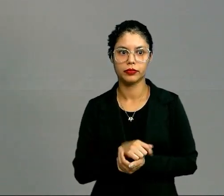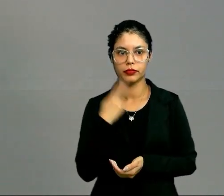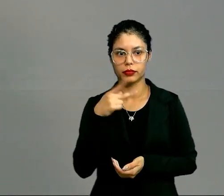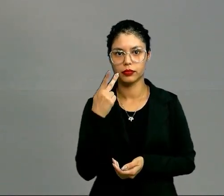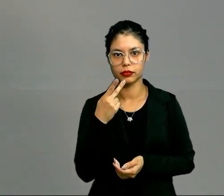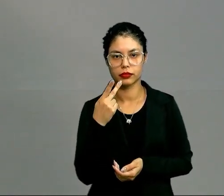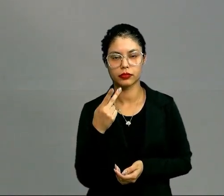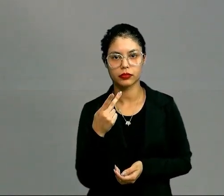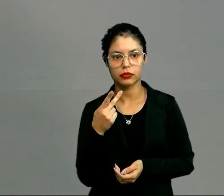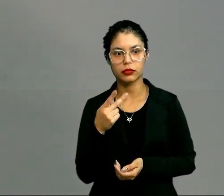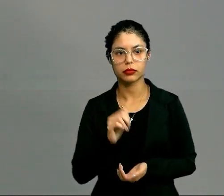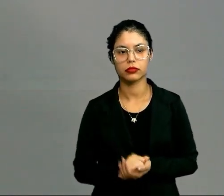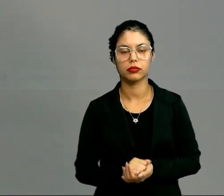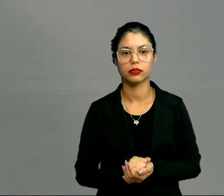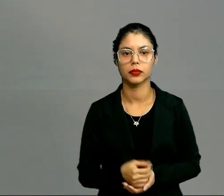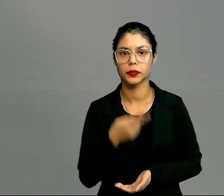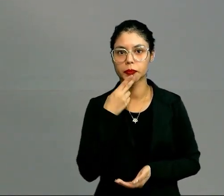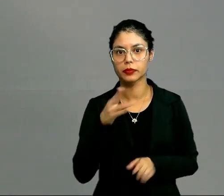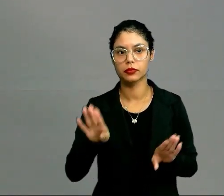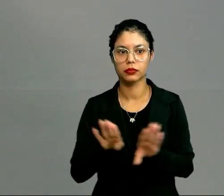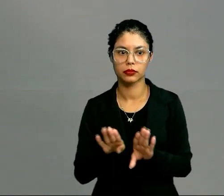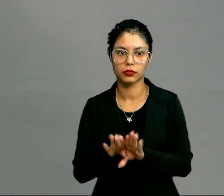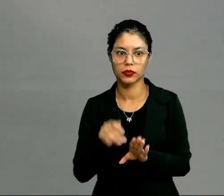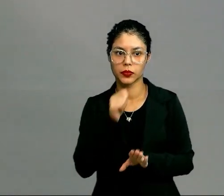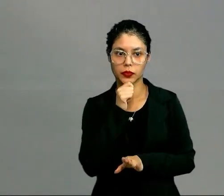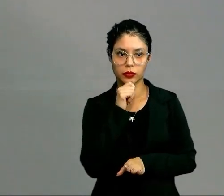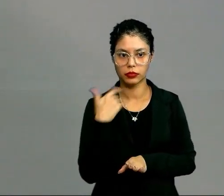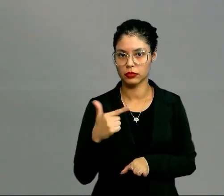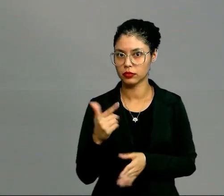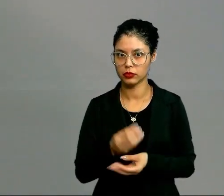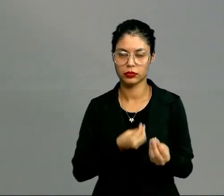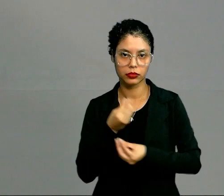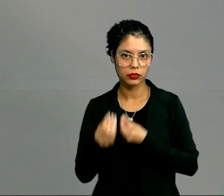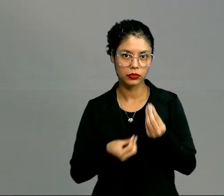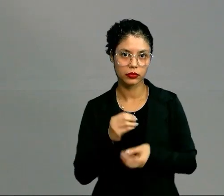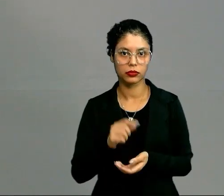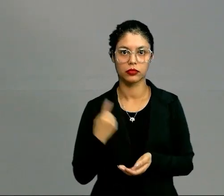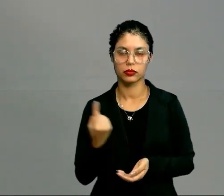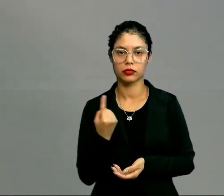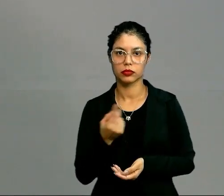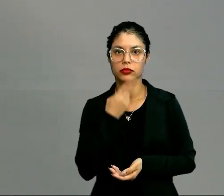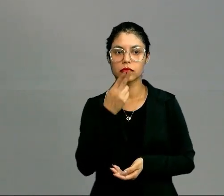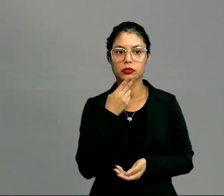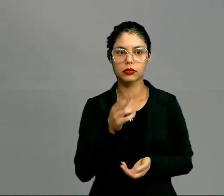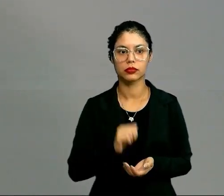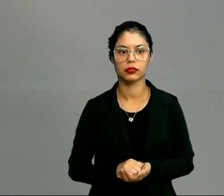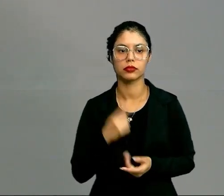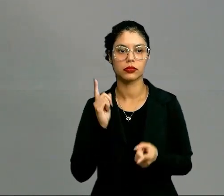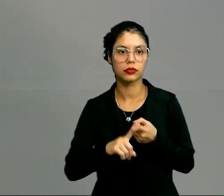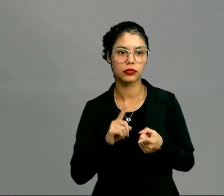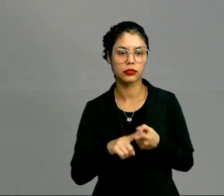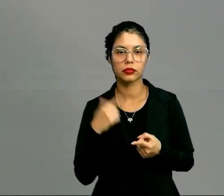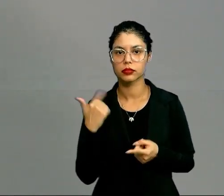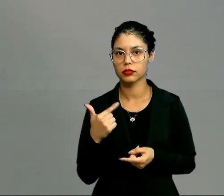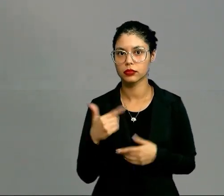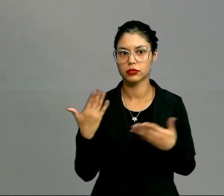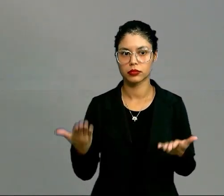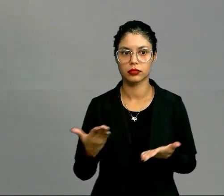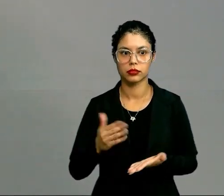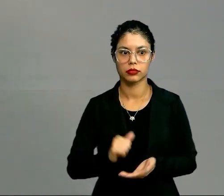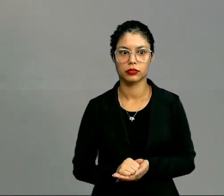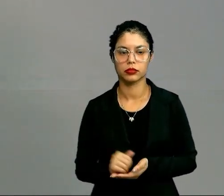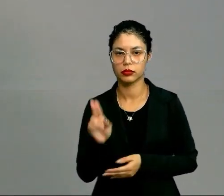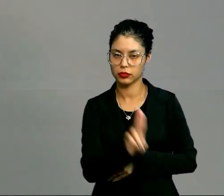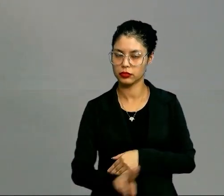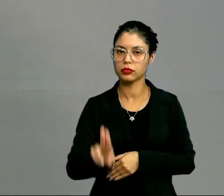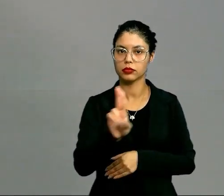fala sobre o tabaco, né? E aí ele diz assim, não adianta isolar o fumante. Por que que não adianta isolar o fumante?